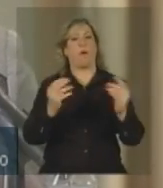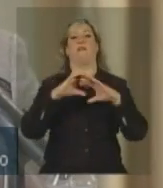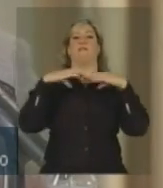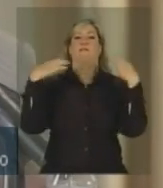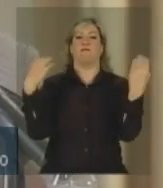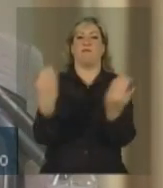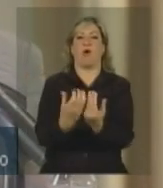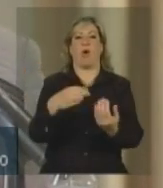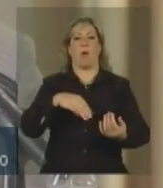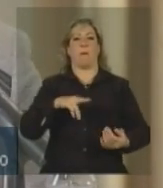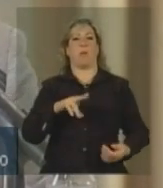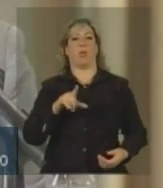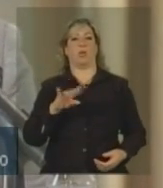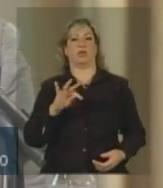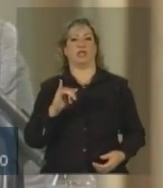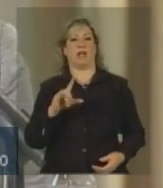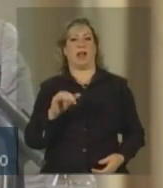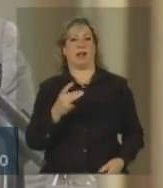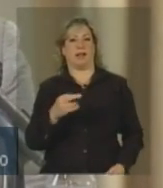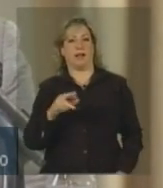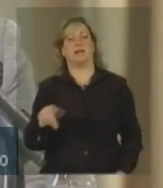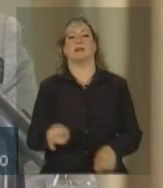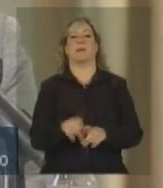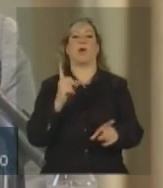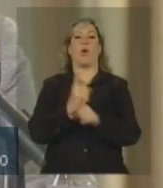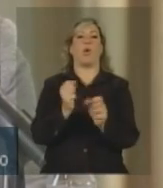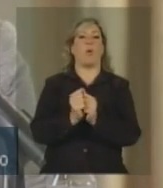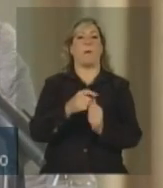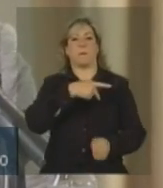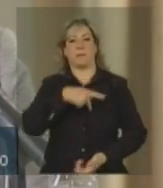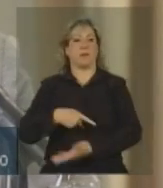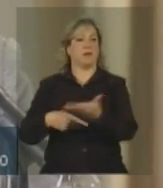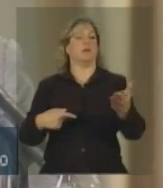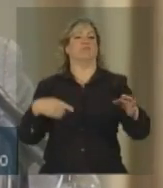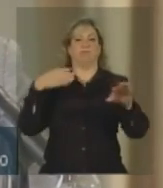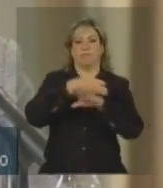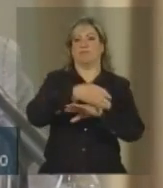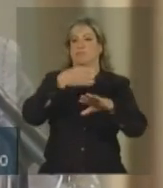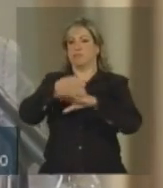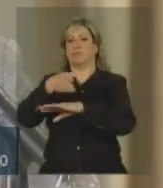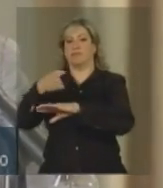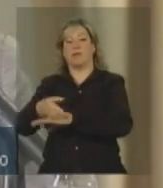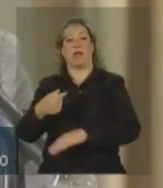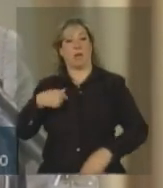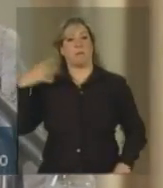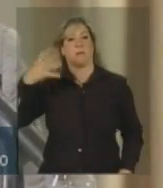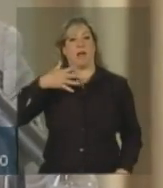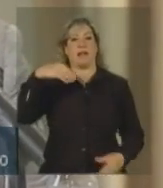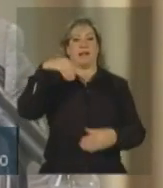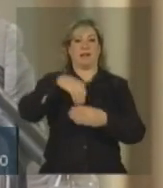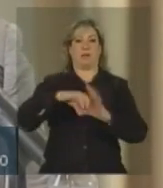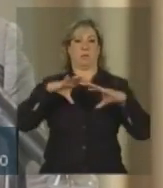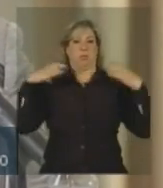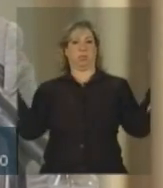multilaterais, de todos os encontros com presidentes, e falei isso dentro da Assembleia Geral,